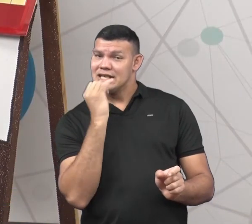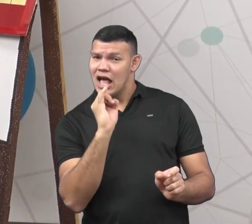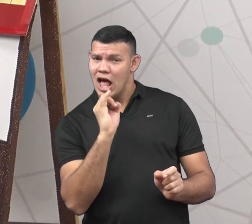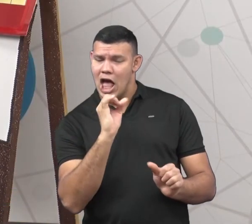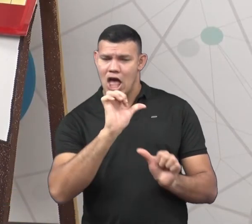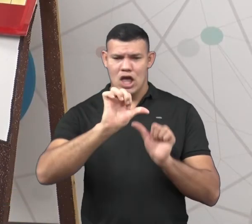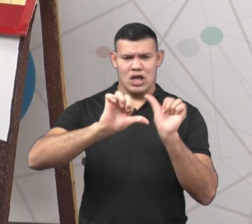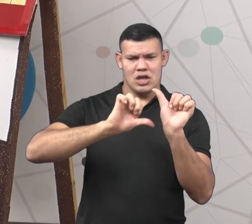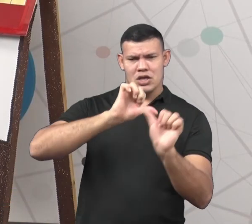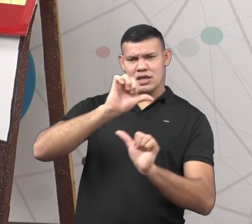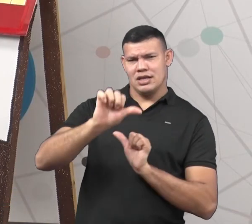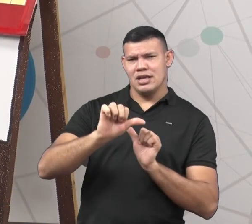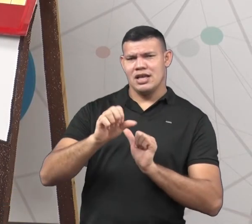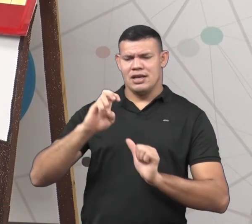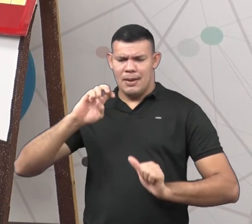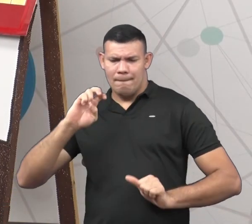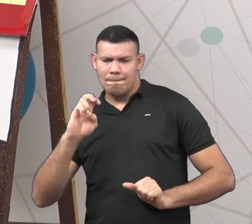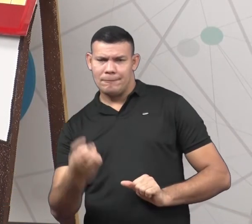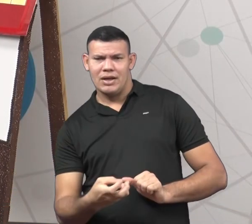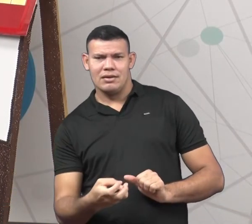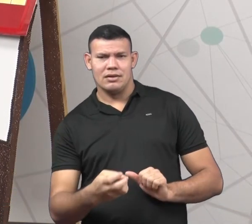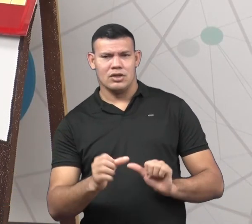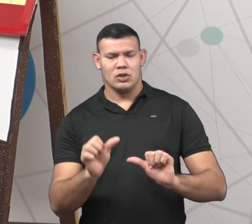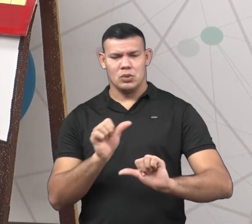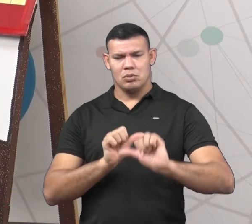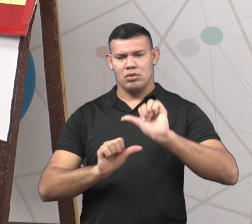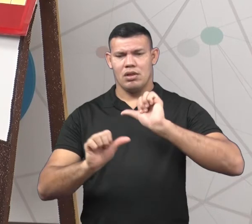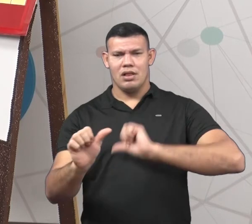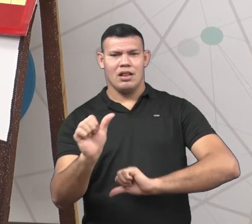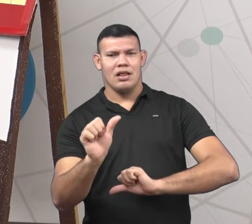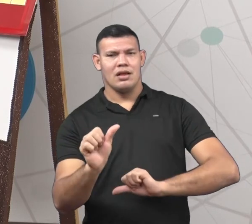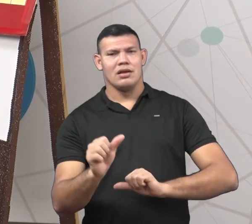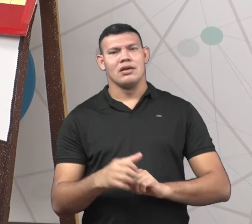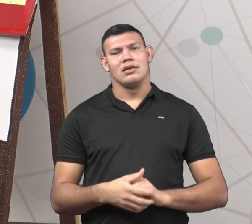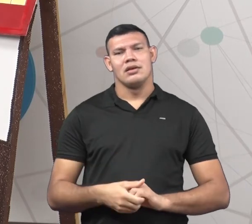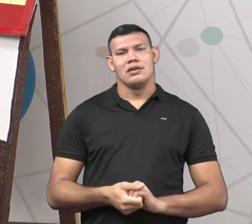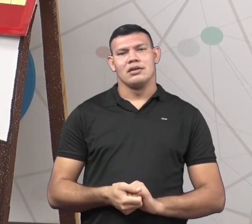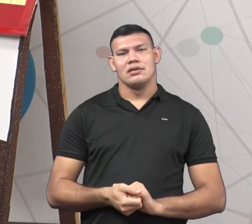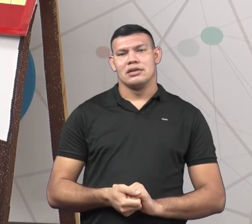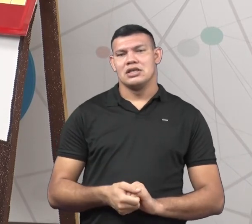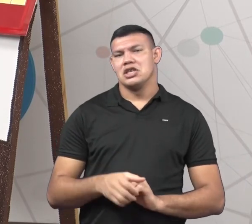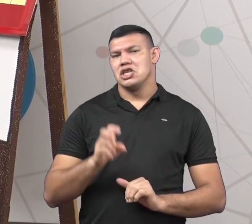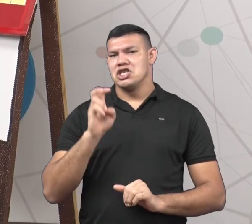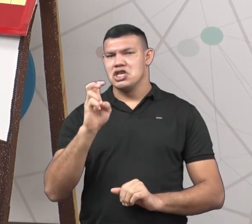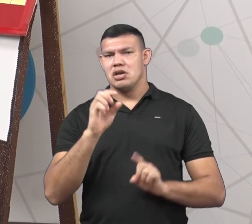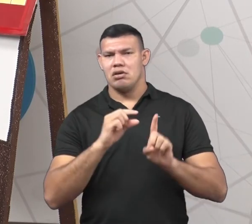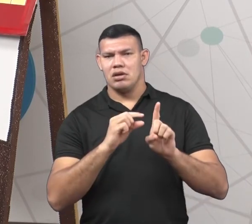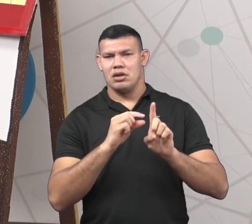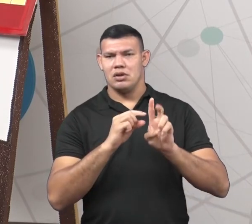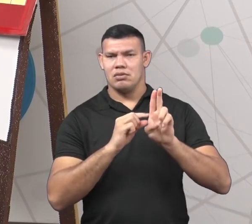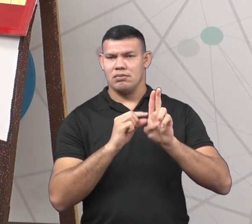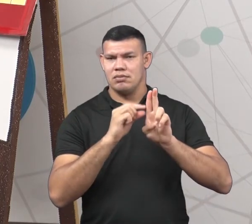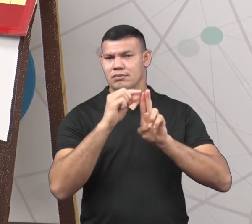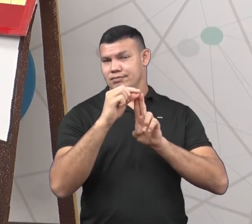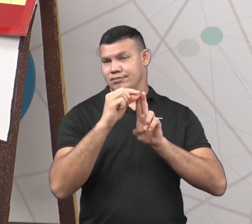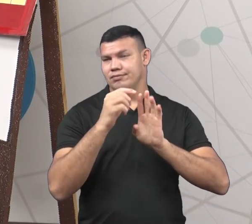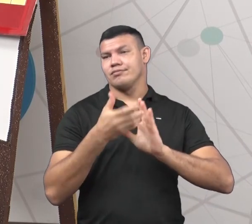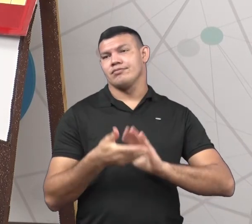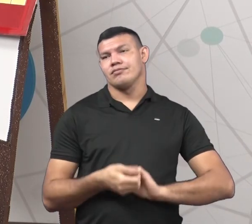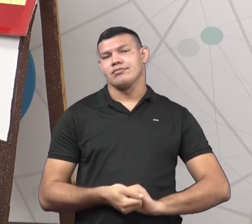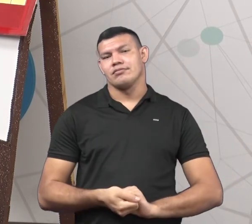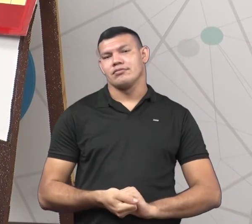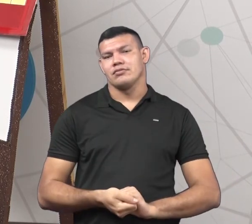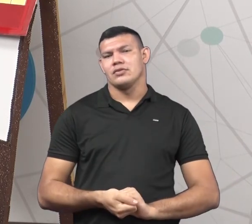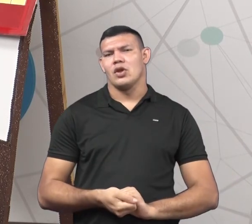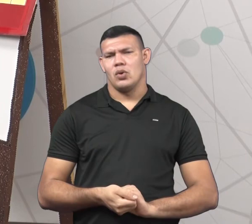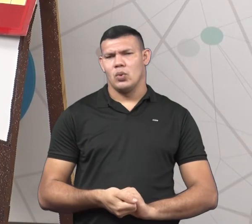para cá, que ele é 5.000, se eu trocar ele para cá, ele vai ser 5 dezenas, né? Vai mudar o